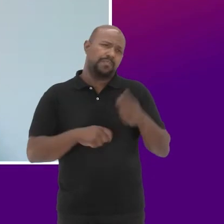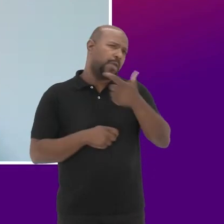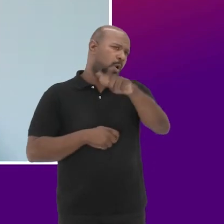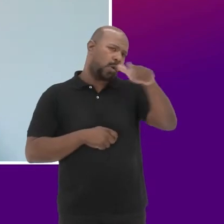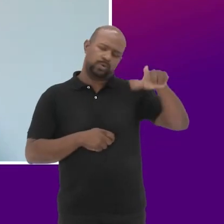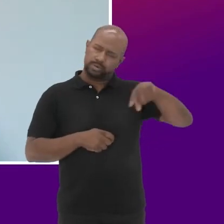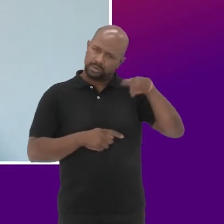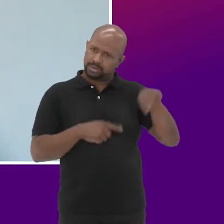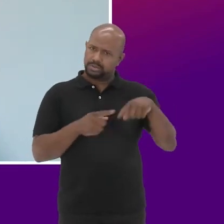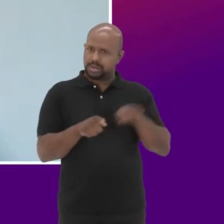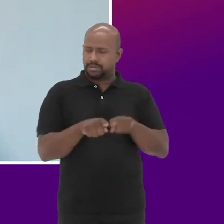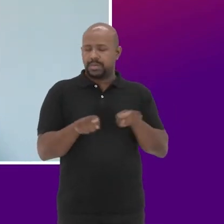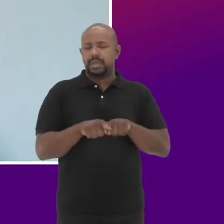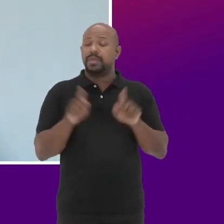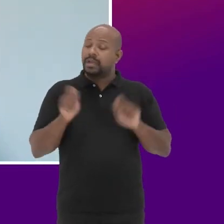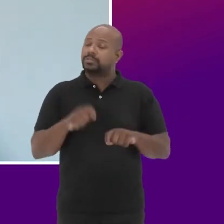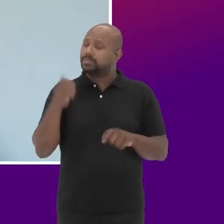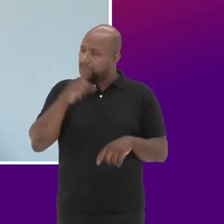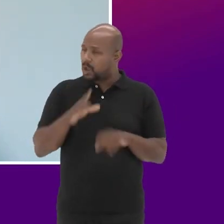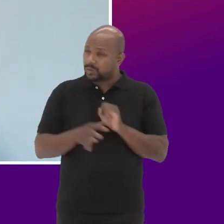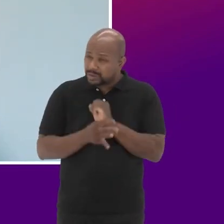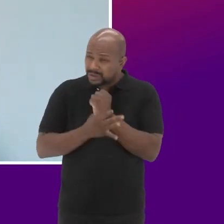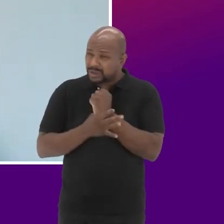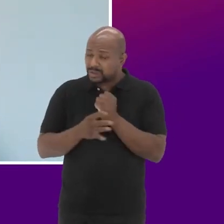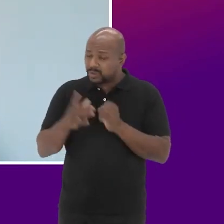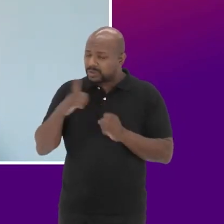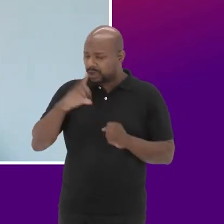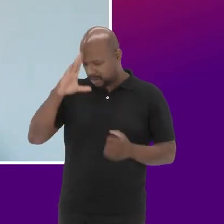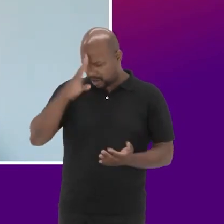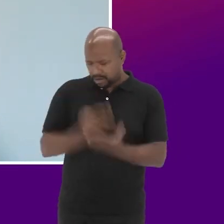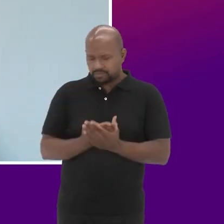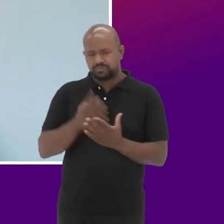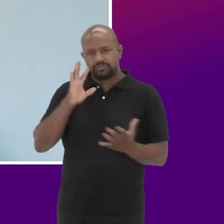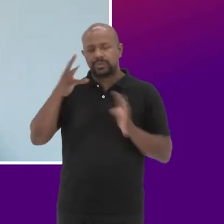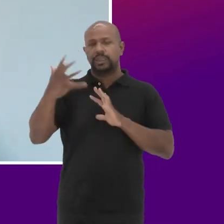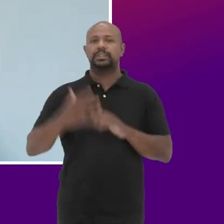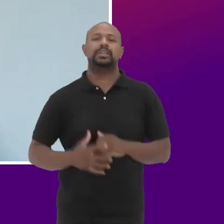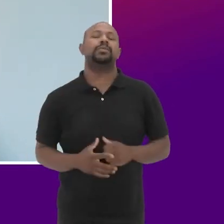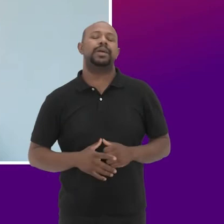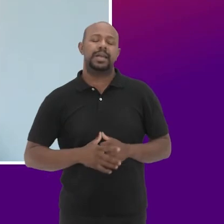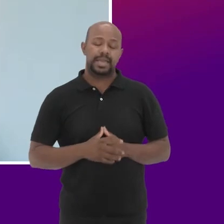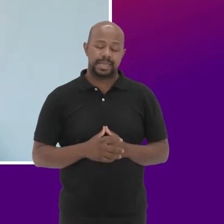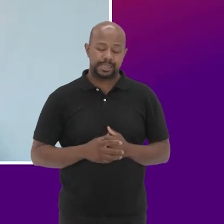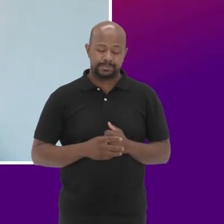outros, tenha bastante confiabilidade nas suas decisões, tá?